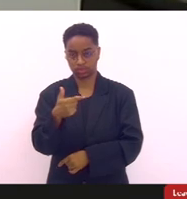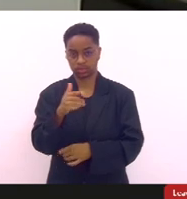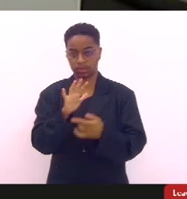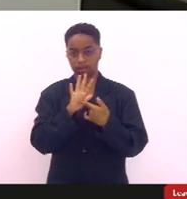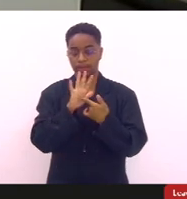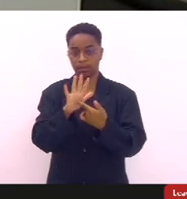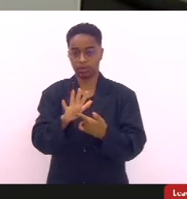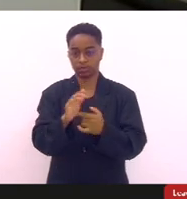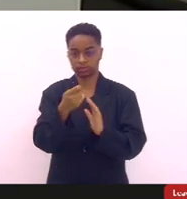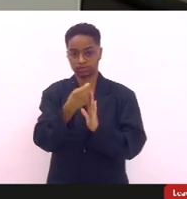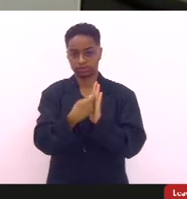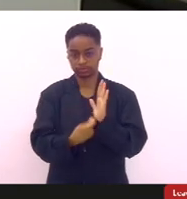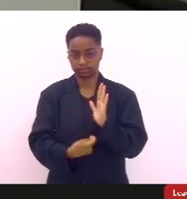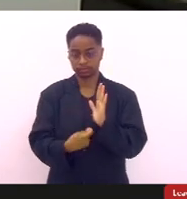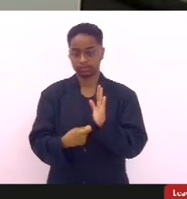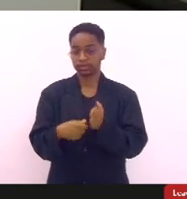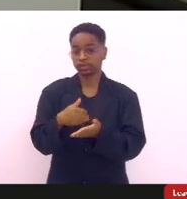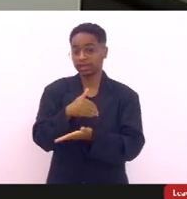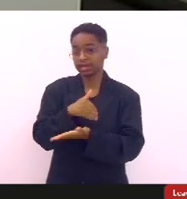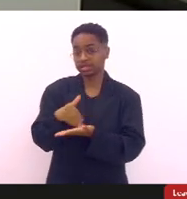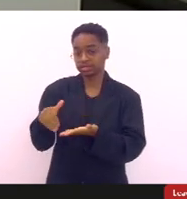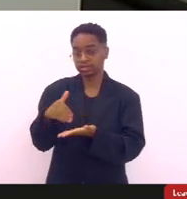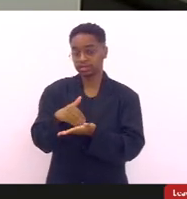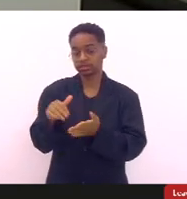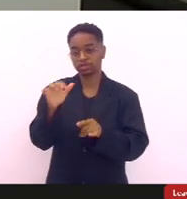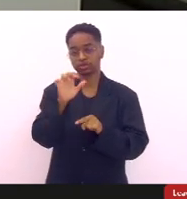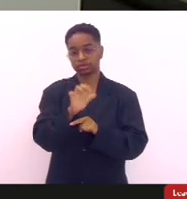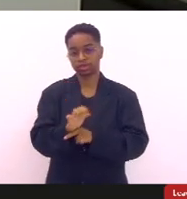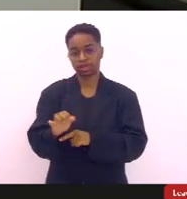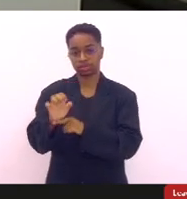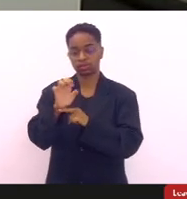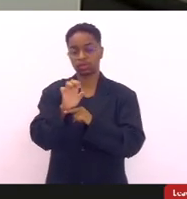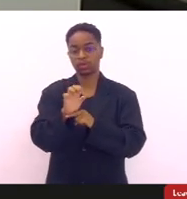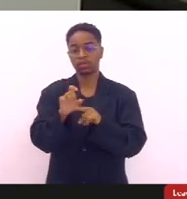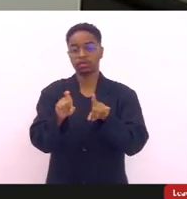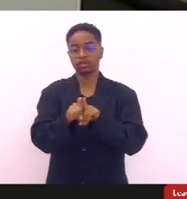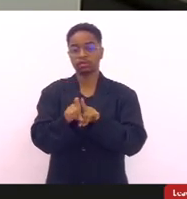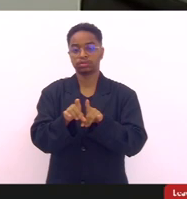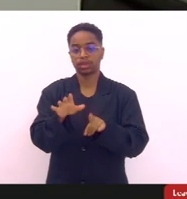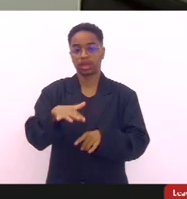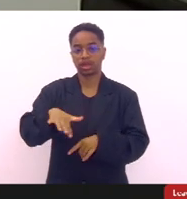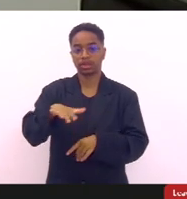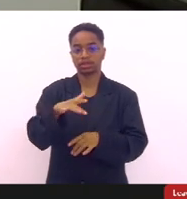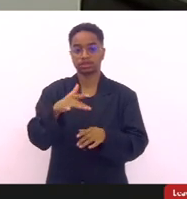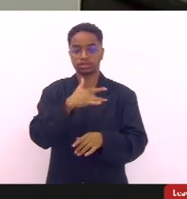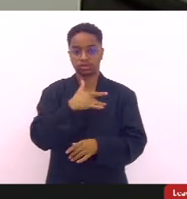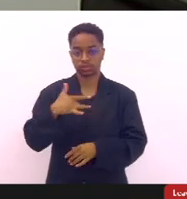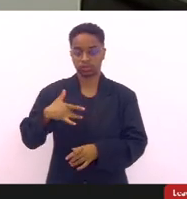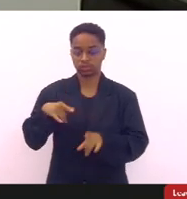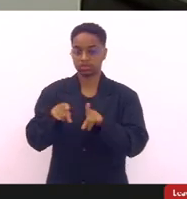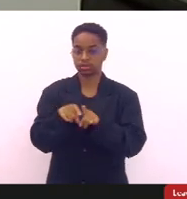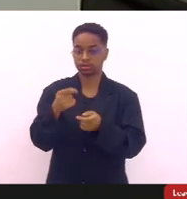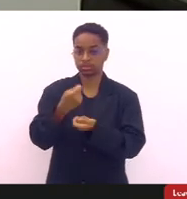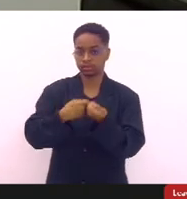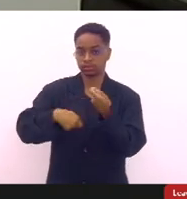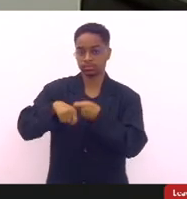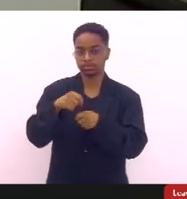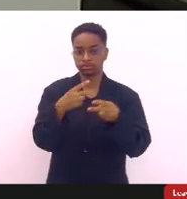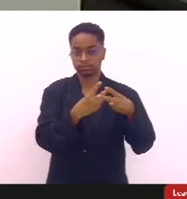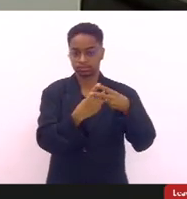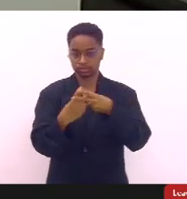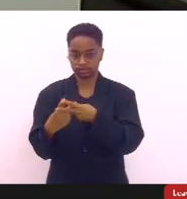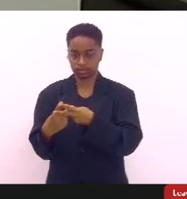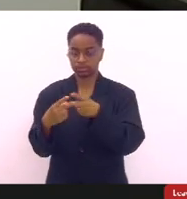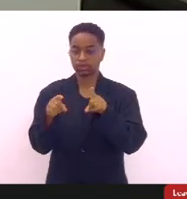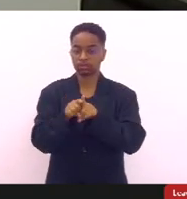seguinte redação: as secretarias de Estado e de Saúde e de Administração Penitenciária